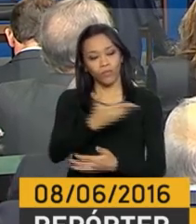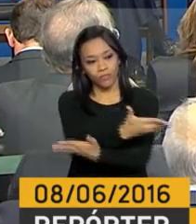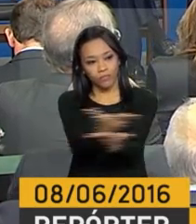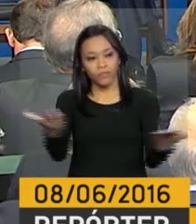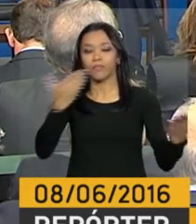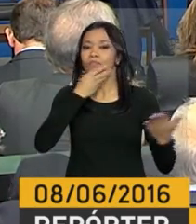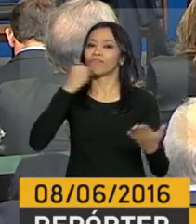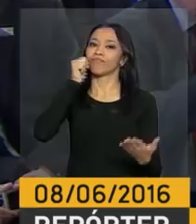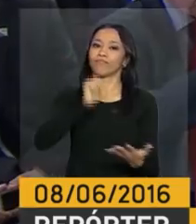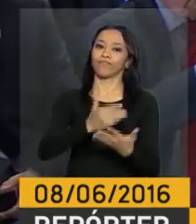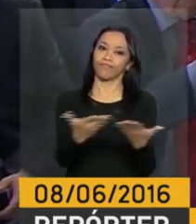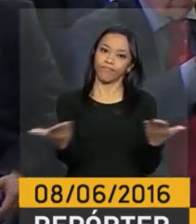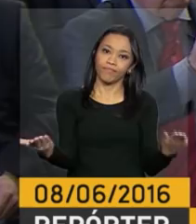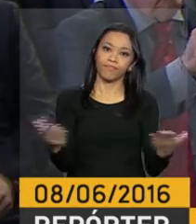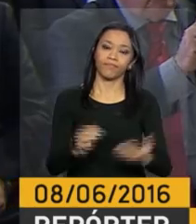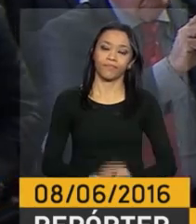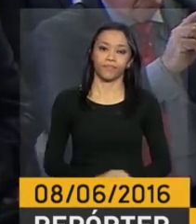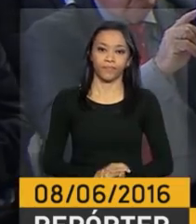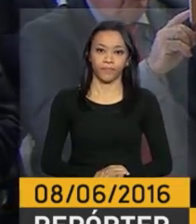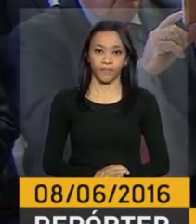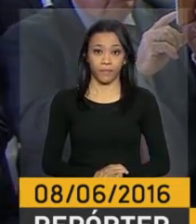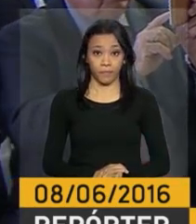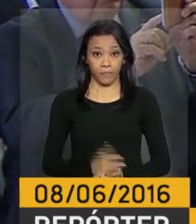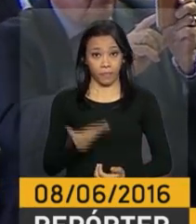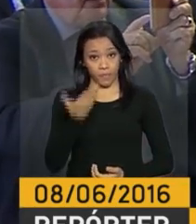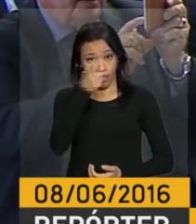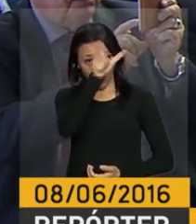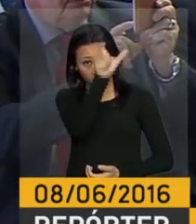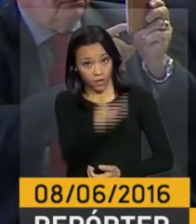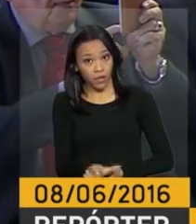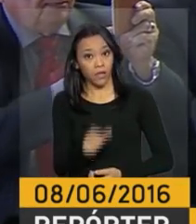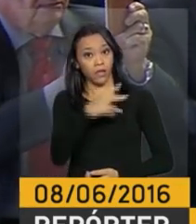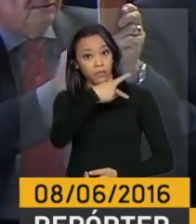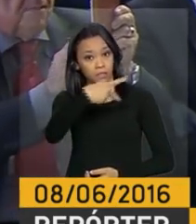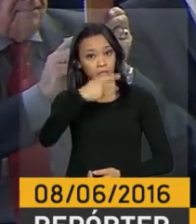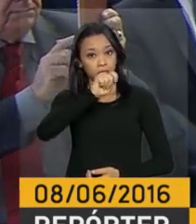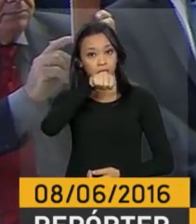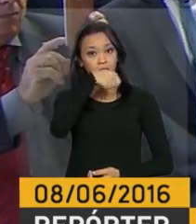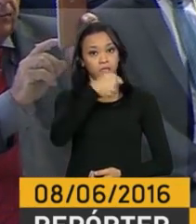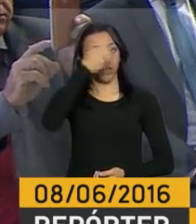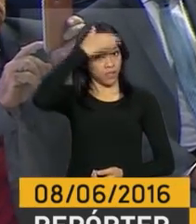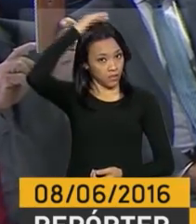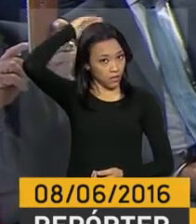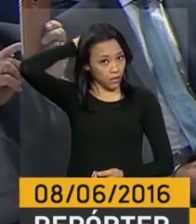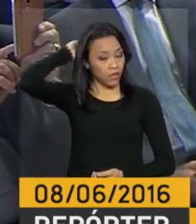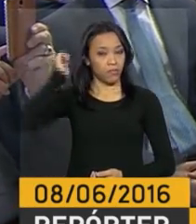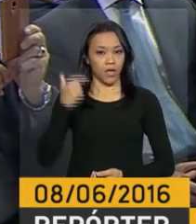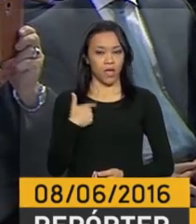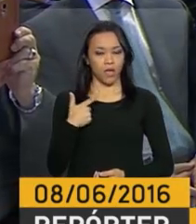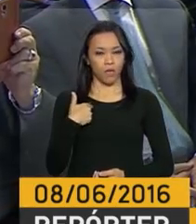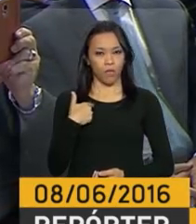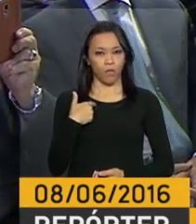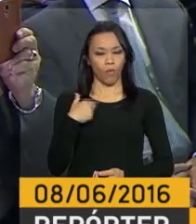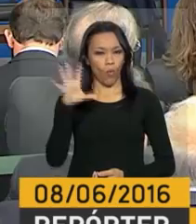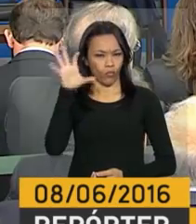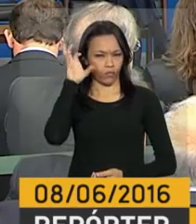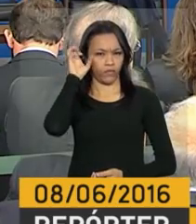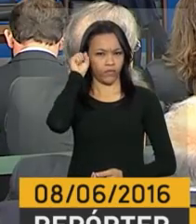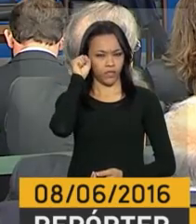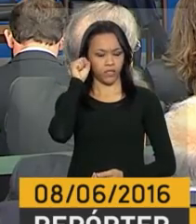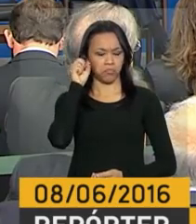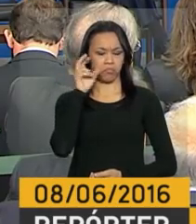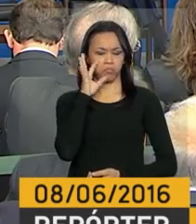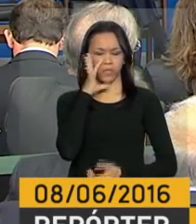meus senhores Presidente Michel Temer eu vi com muita atenção o